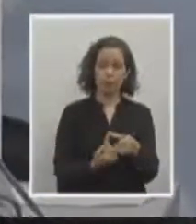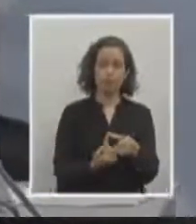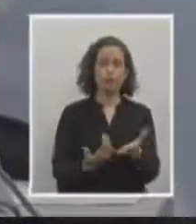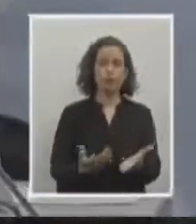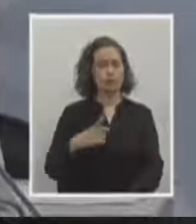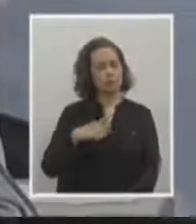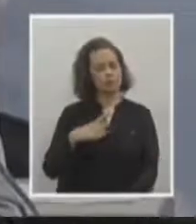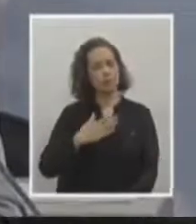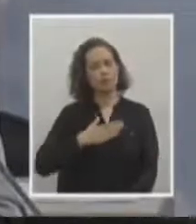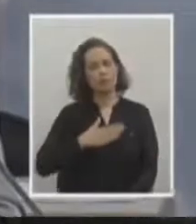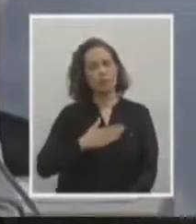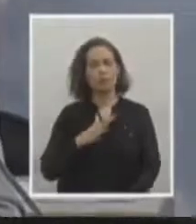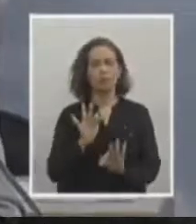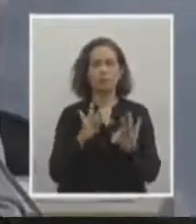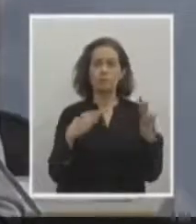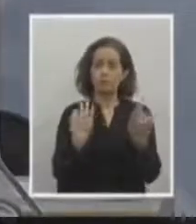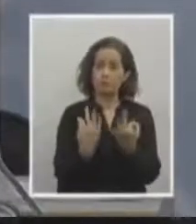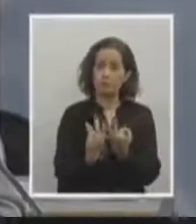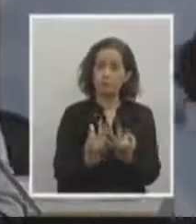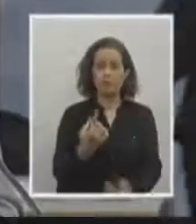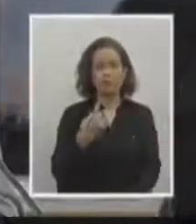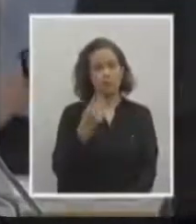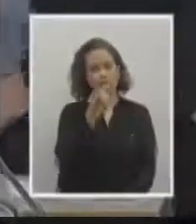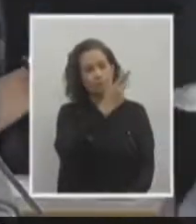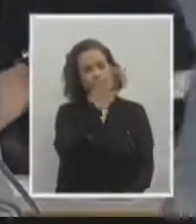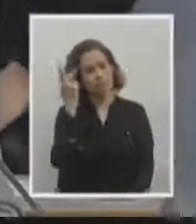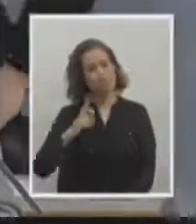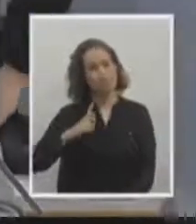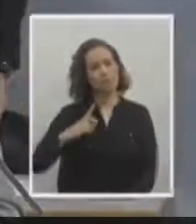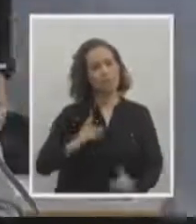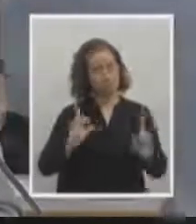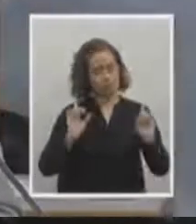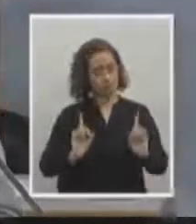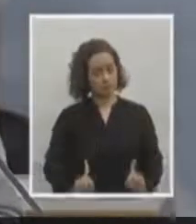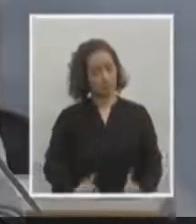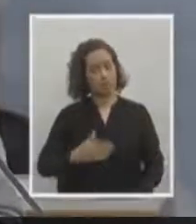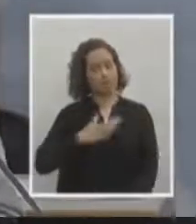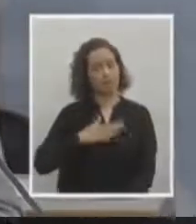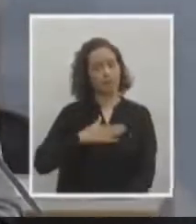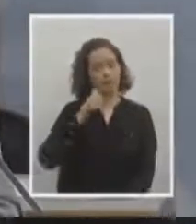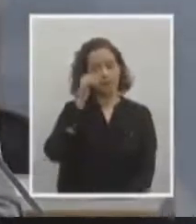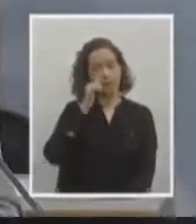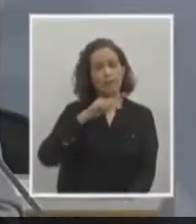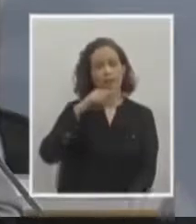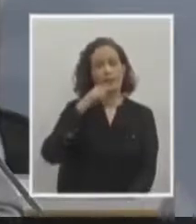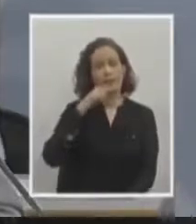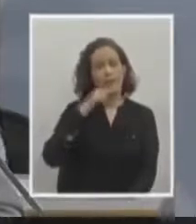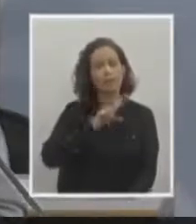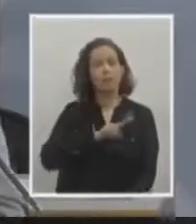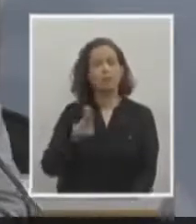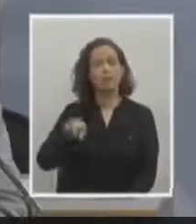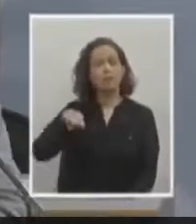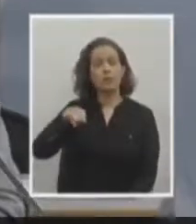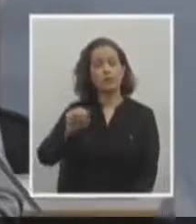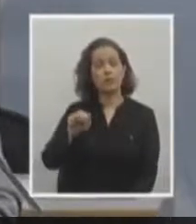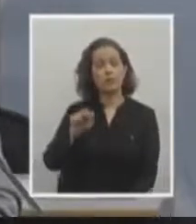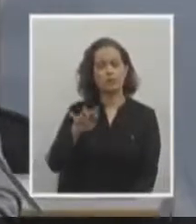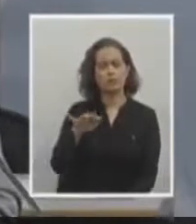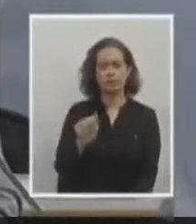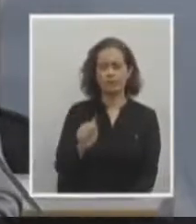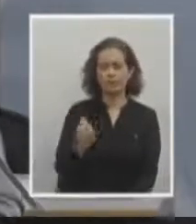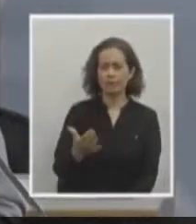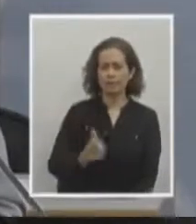família uma pessoa com deficiência, a minha neta, a minha Maria. E,